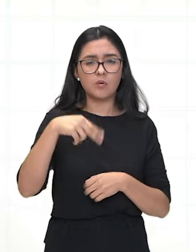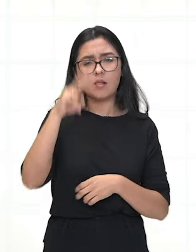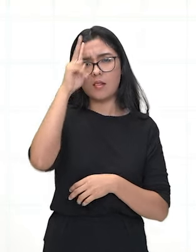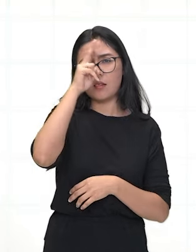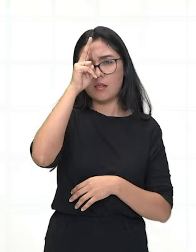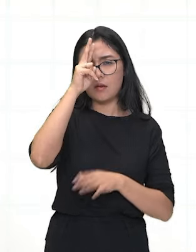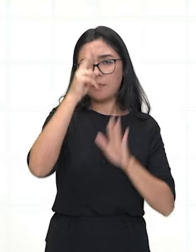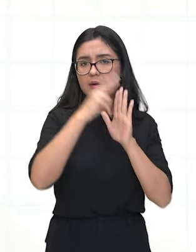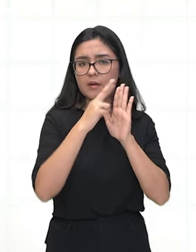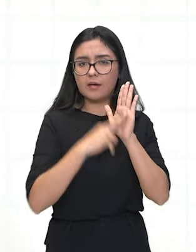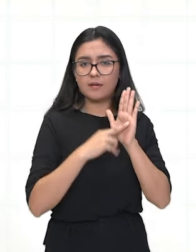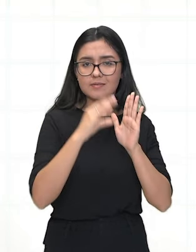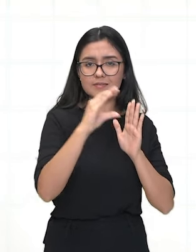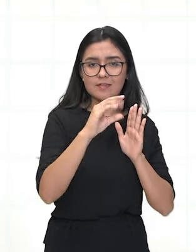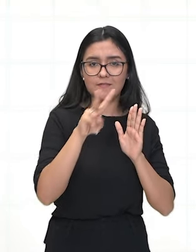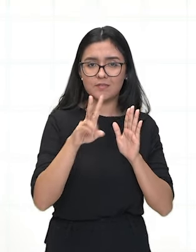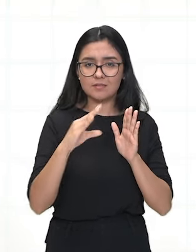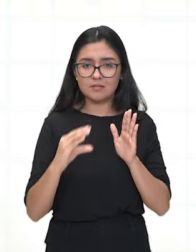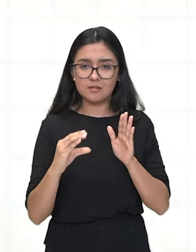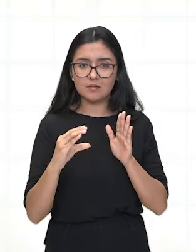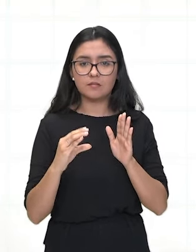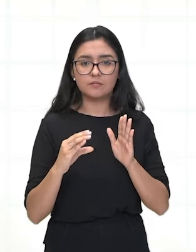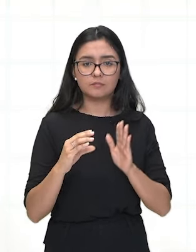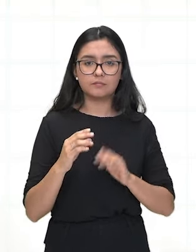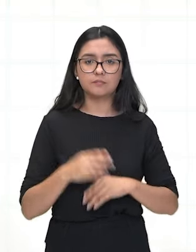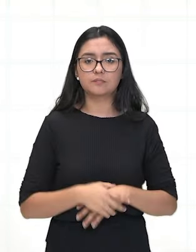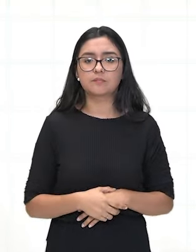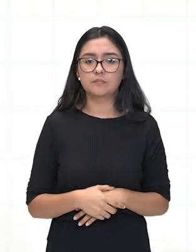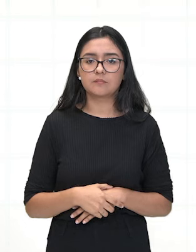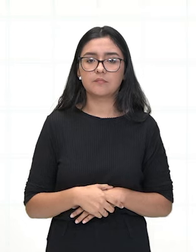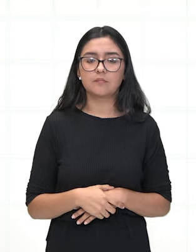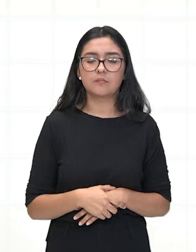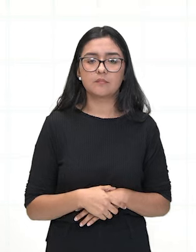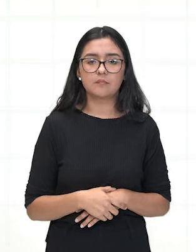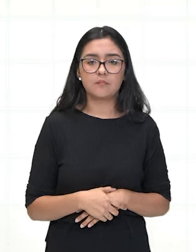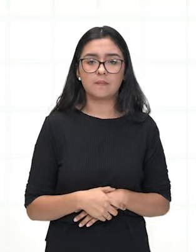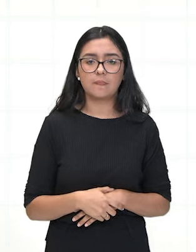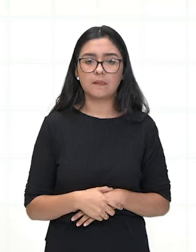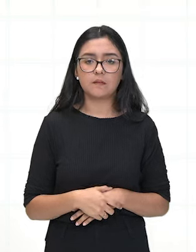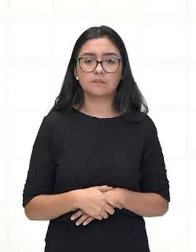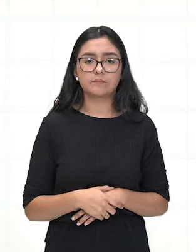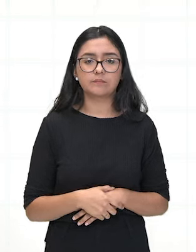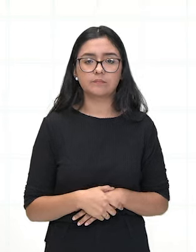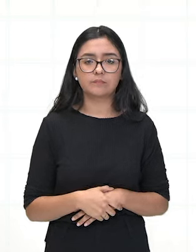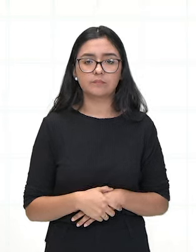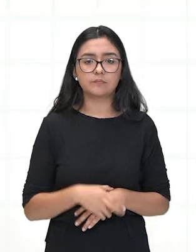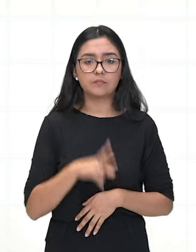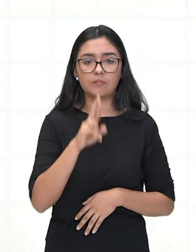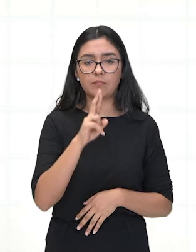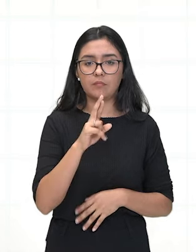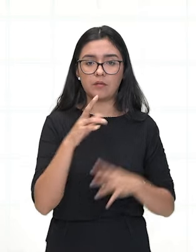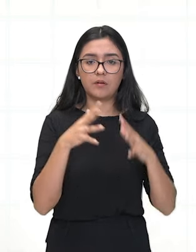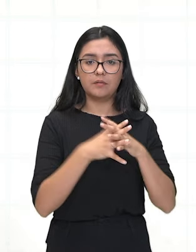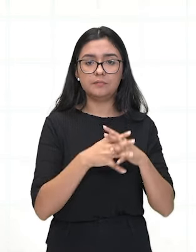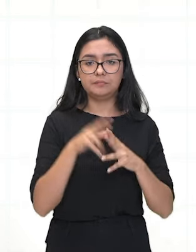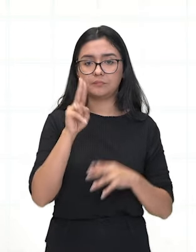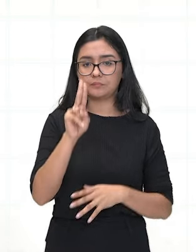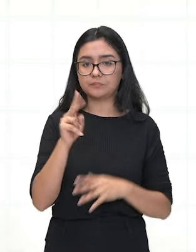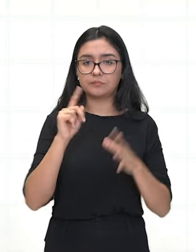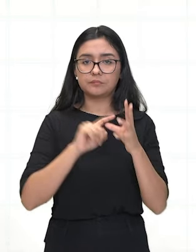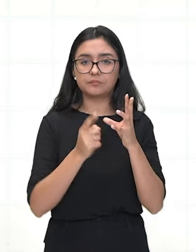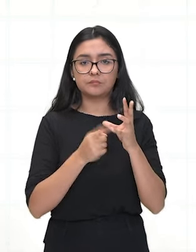CVC não é verdade olha aqui C que é o Run consoante o